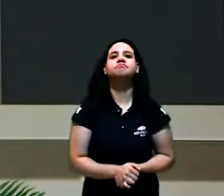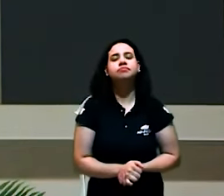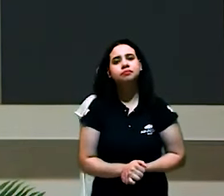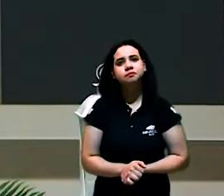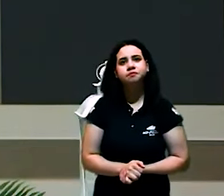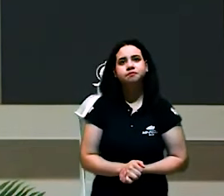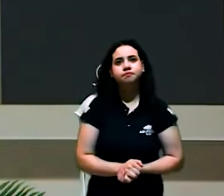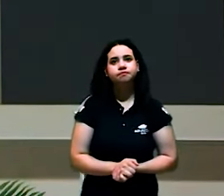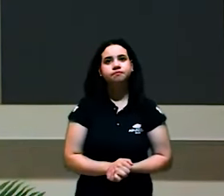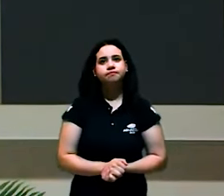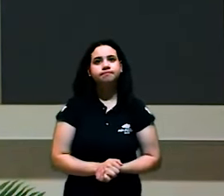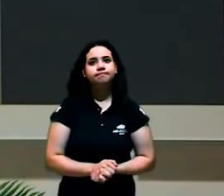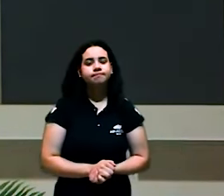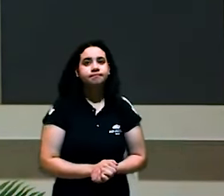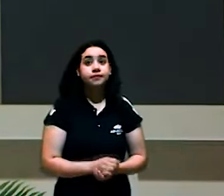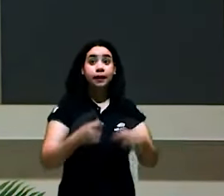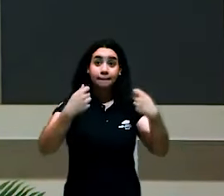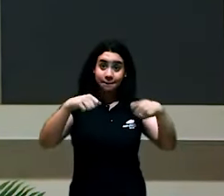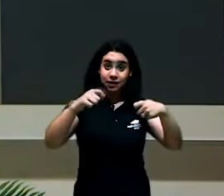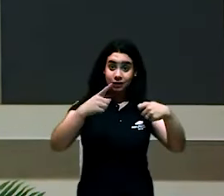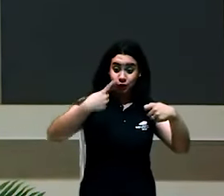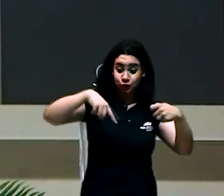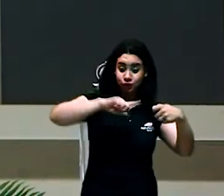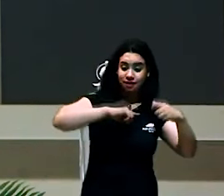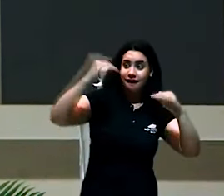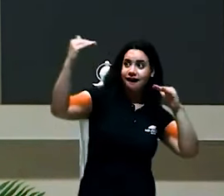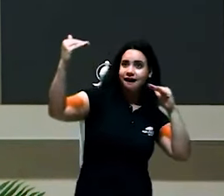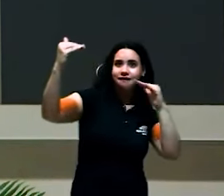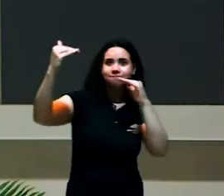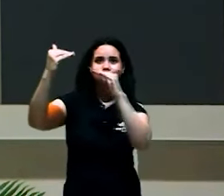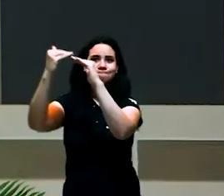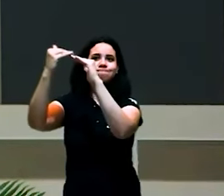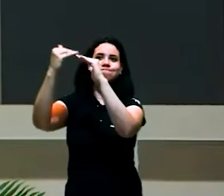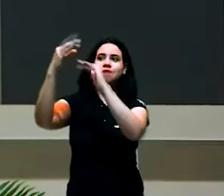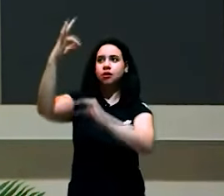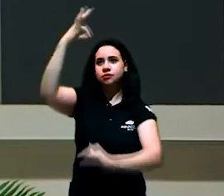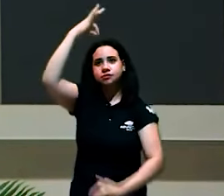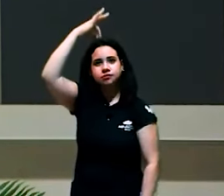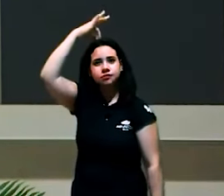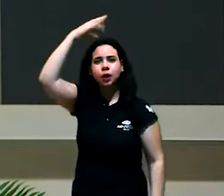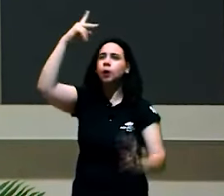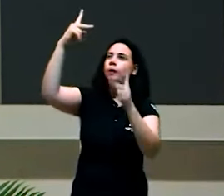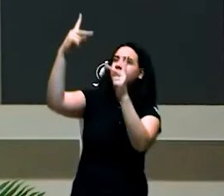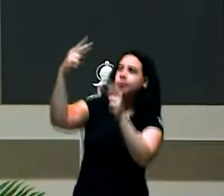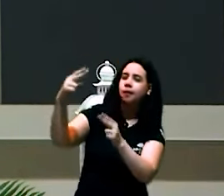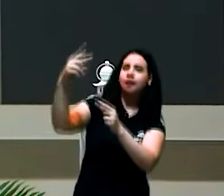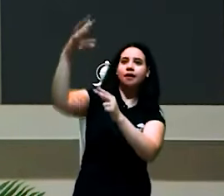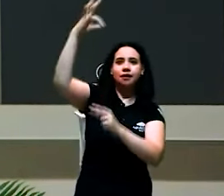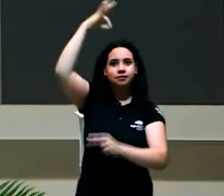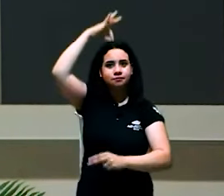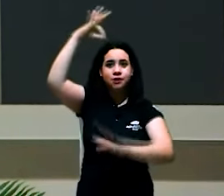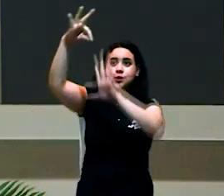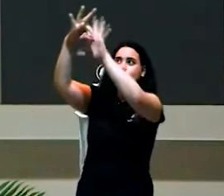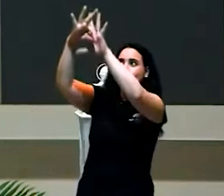Mas se nós nos identificamos com Ele, seremos diferentes, porque o Espírito Santo te vai usar